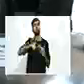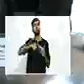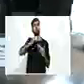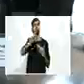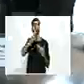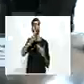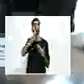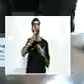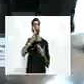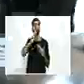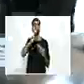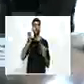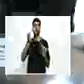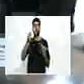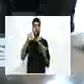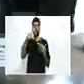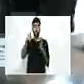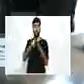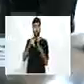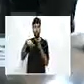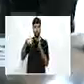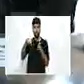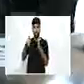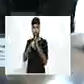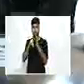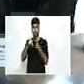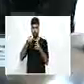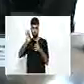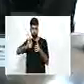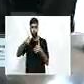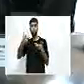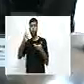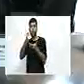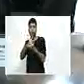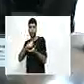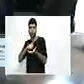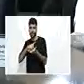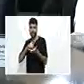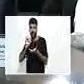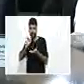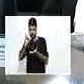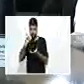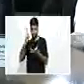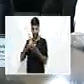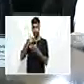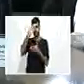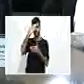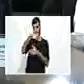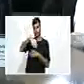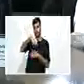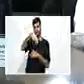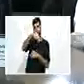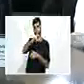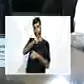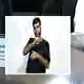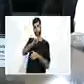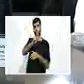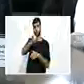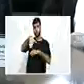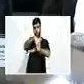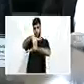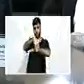eh que o saai cobre na cidade em relação à limpeza que nós sabemos vou dar exemplo nova Vistosa a rua Deco